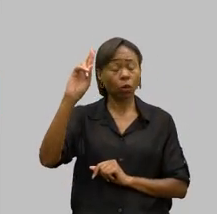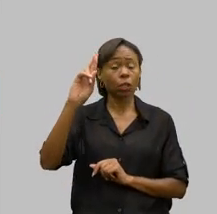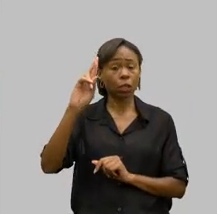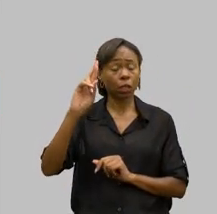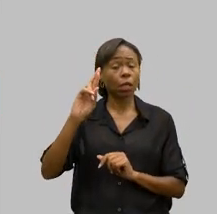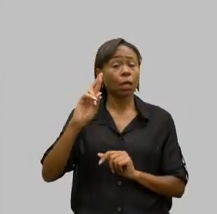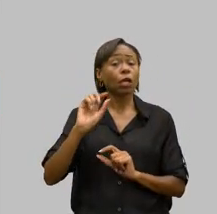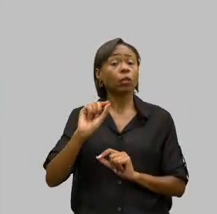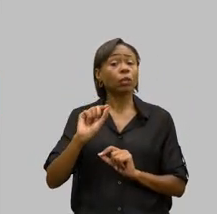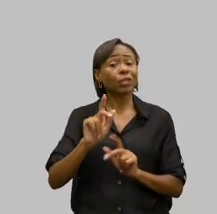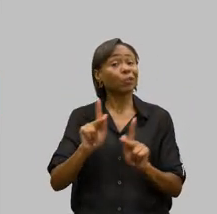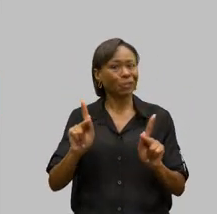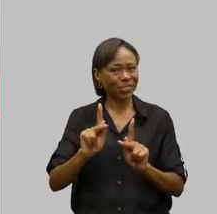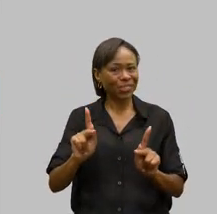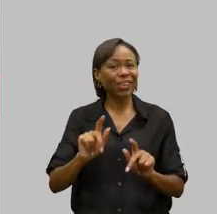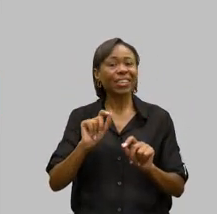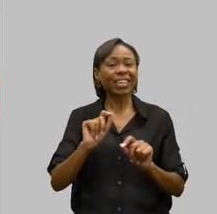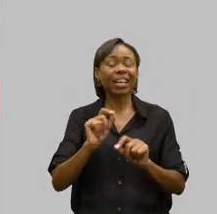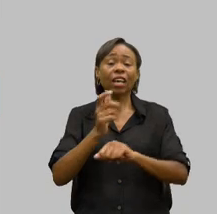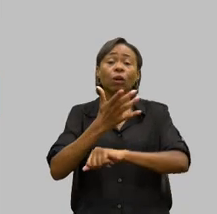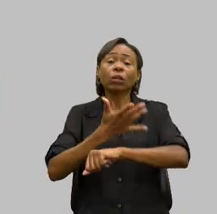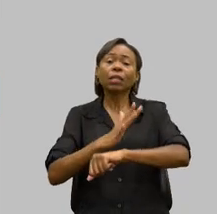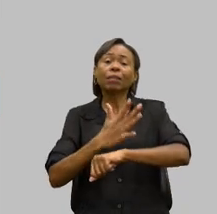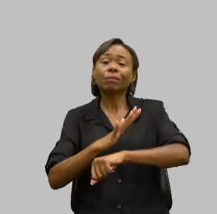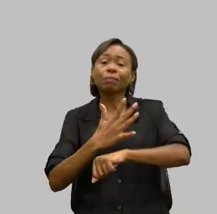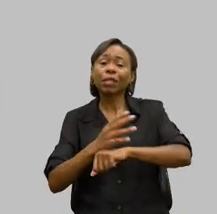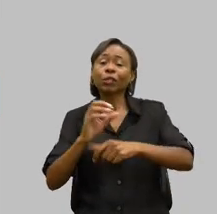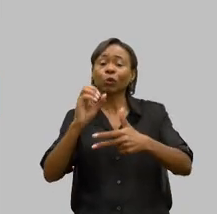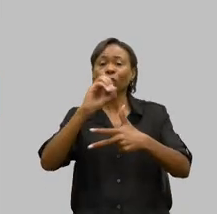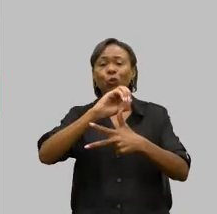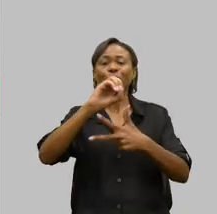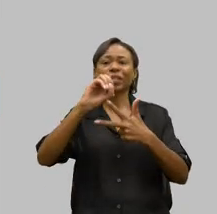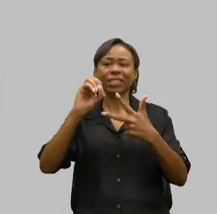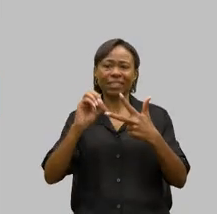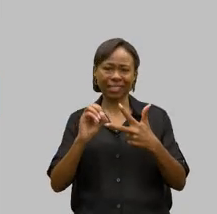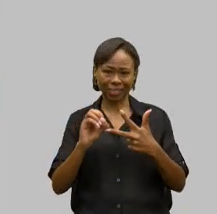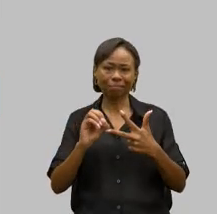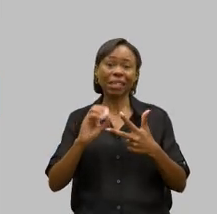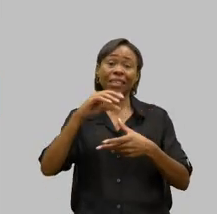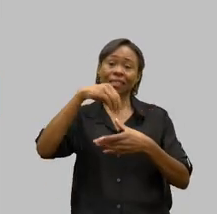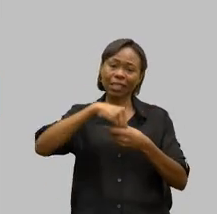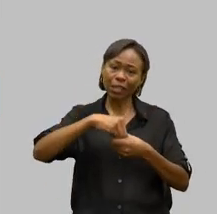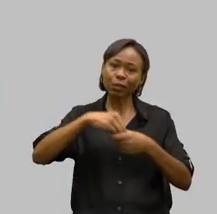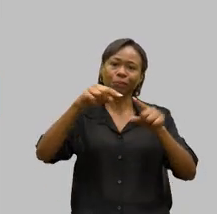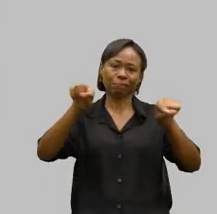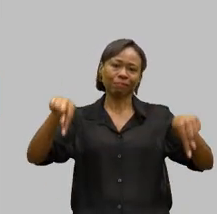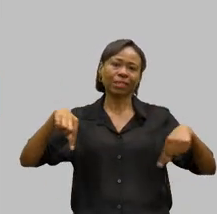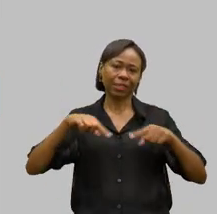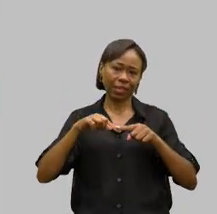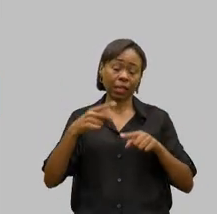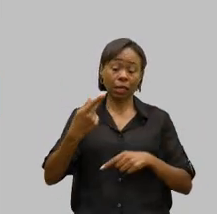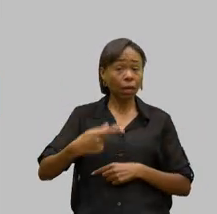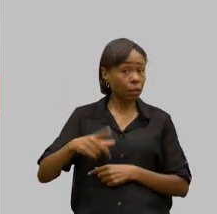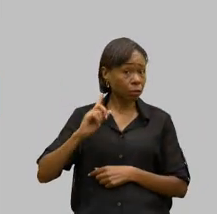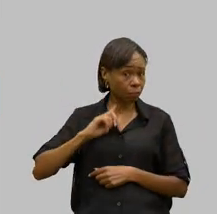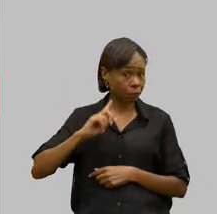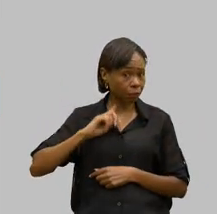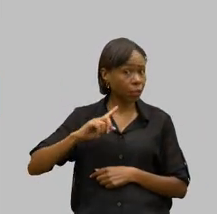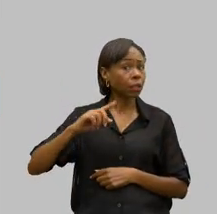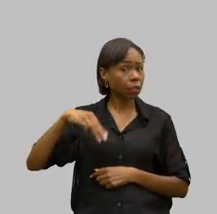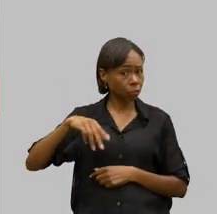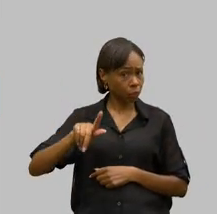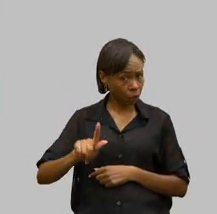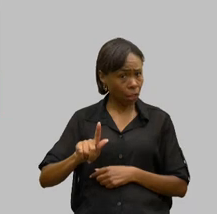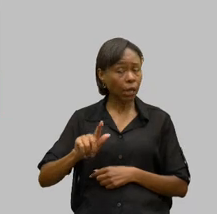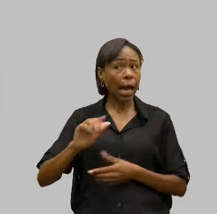na aplicação do simulado do Enem na sala de aula. Nós simulamos o Enem já aqui em Minas Gerais e, até o final do ano,